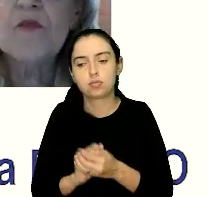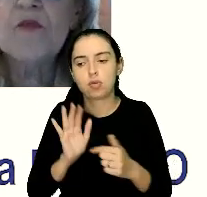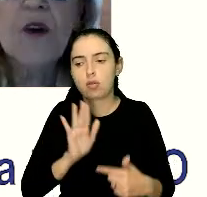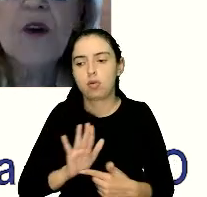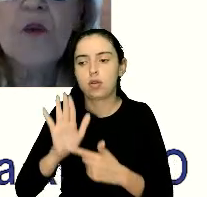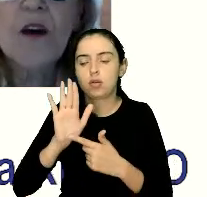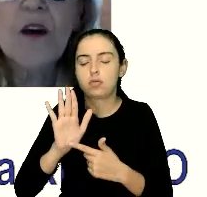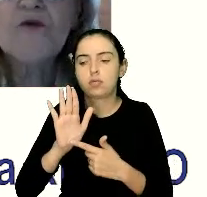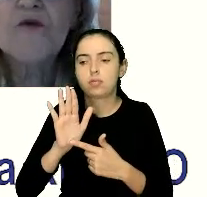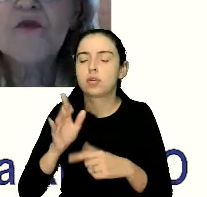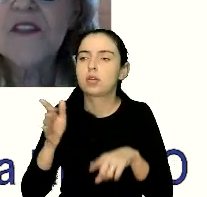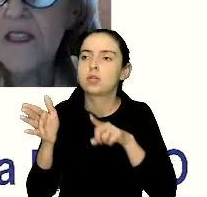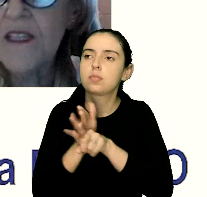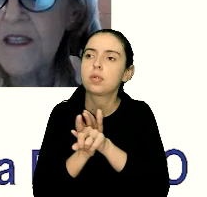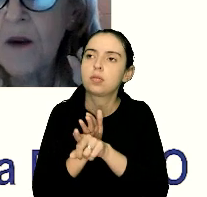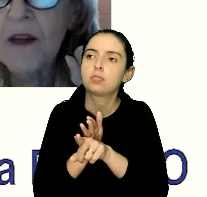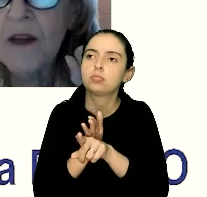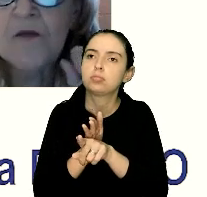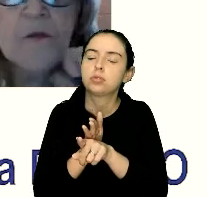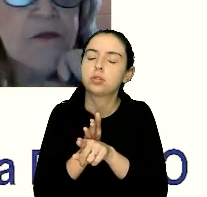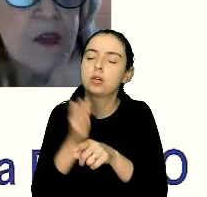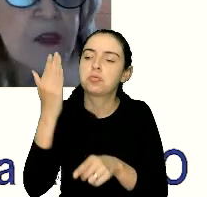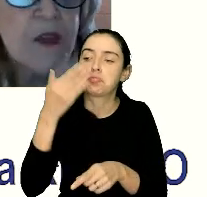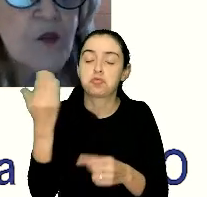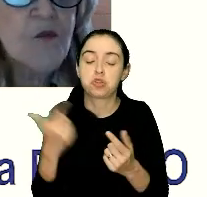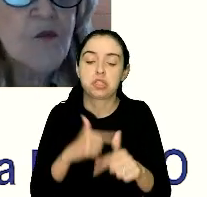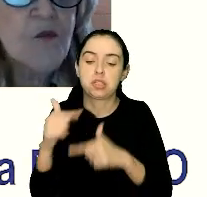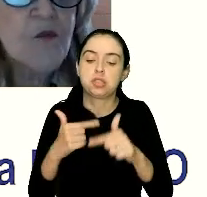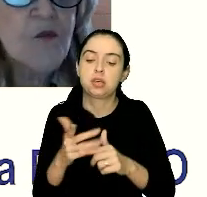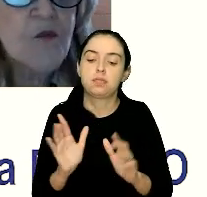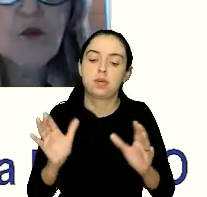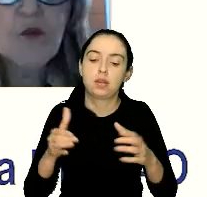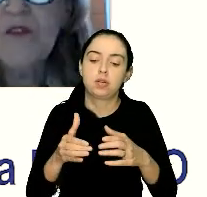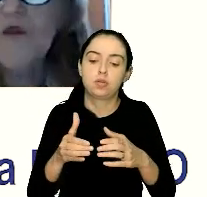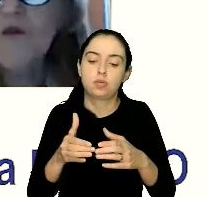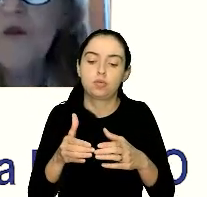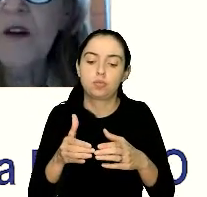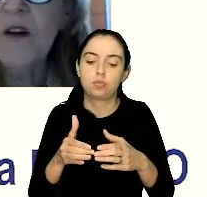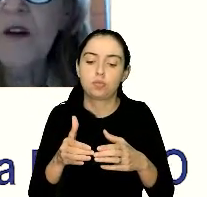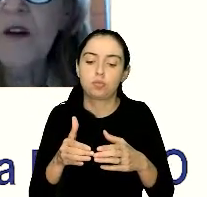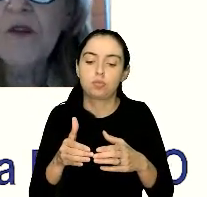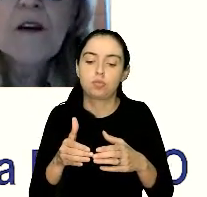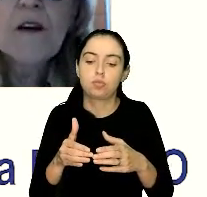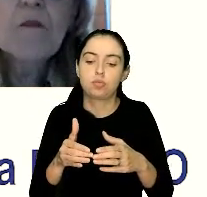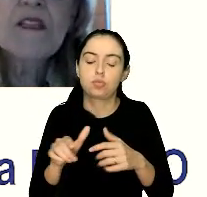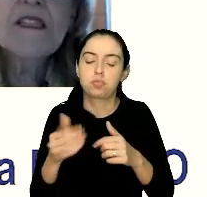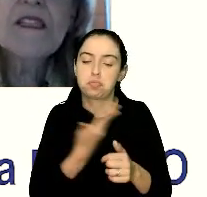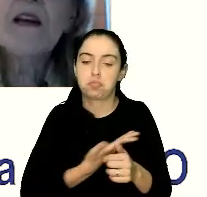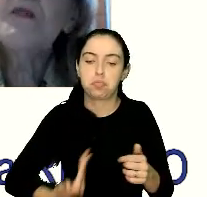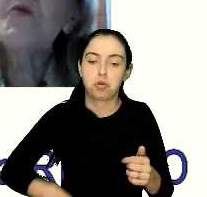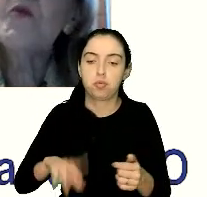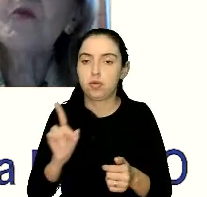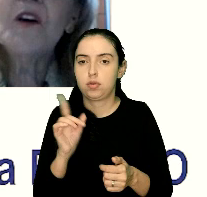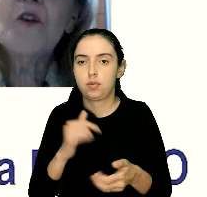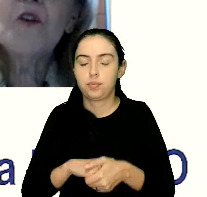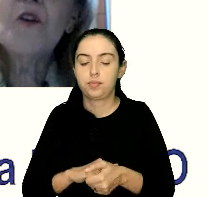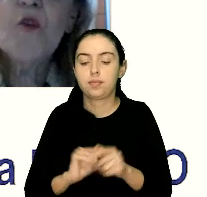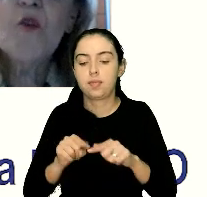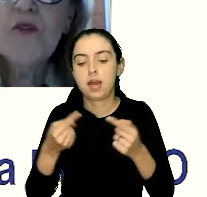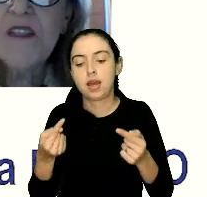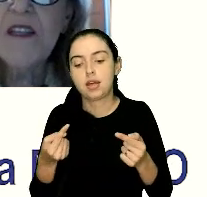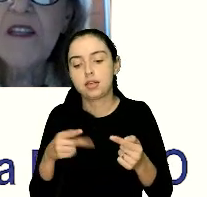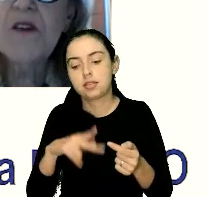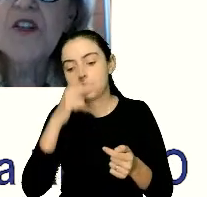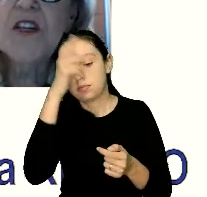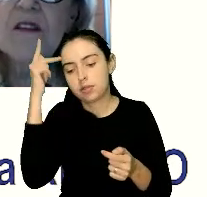se perguntar. Não é o caso de vocês que trabalham no serviço público, né? Mas, assim, a pessoa colocar,